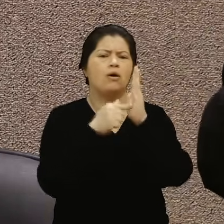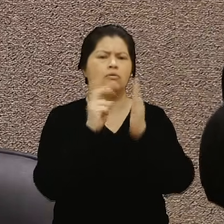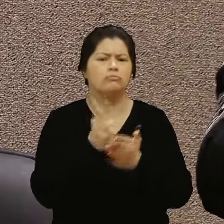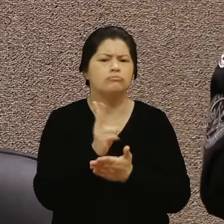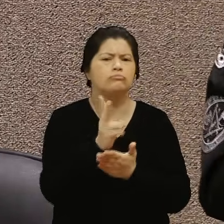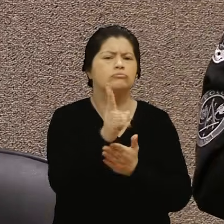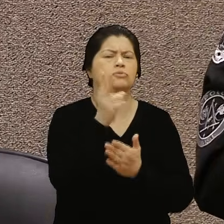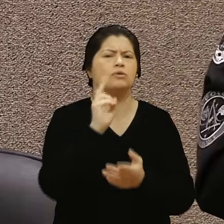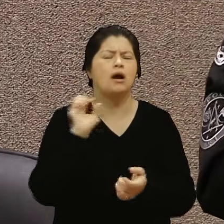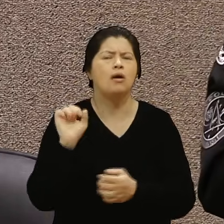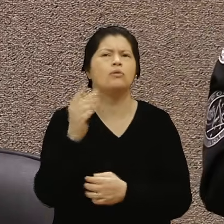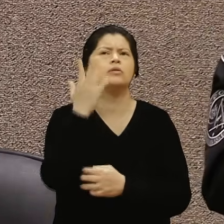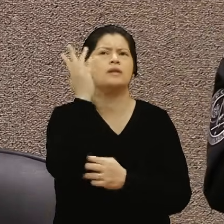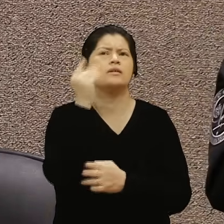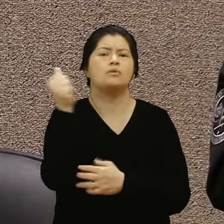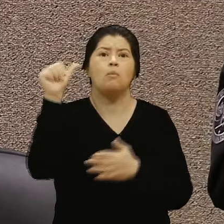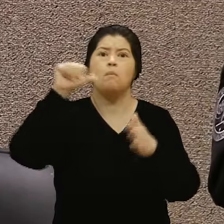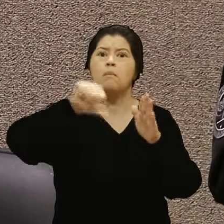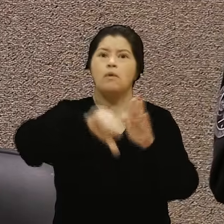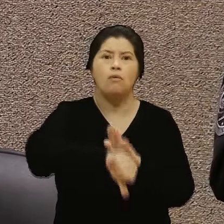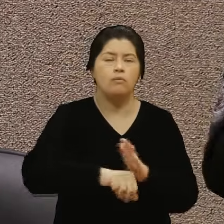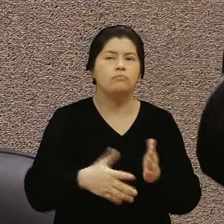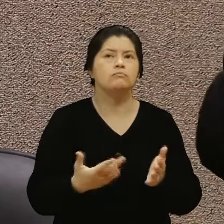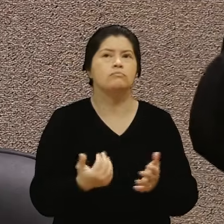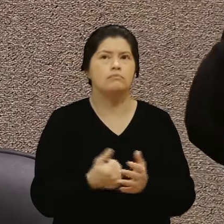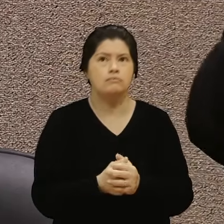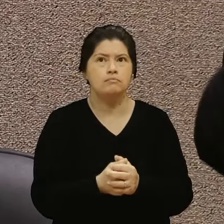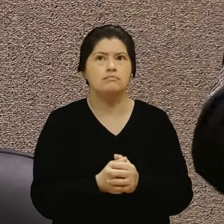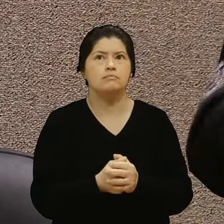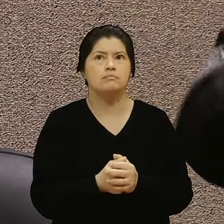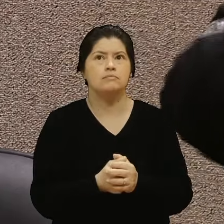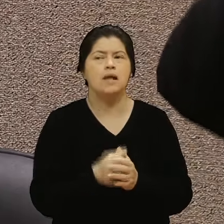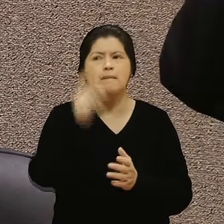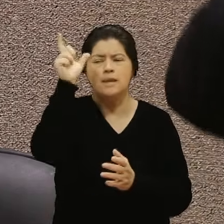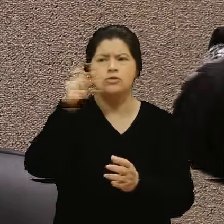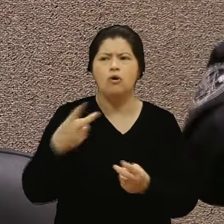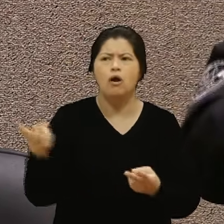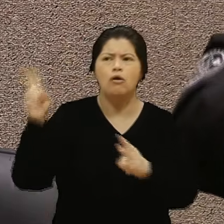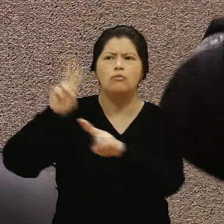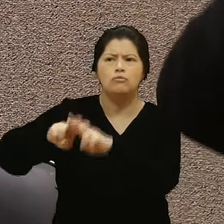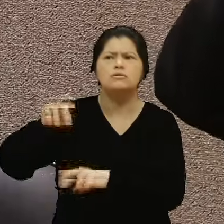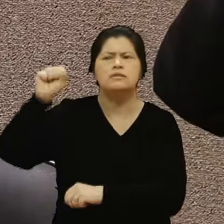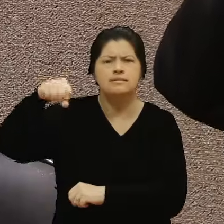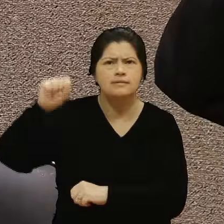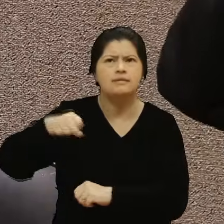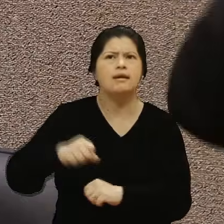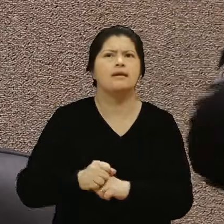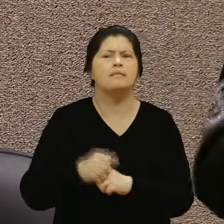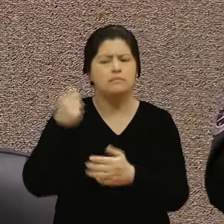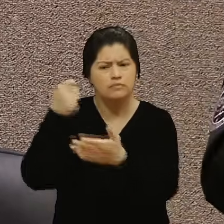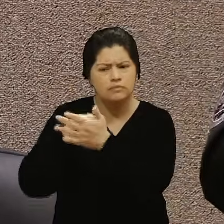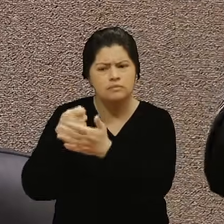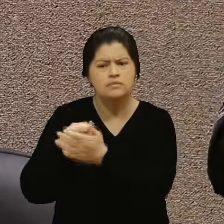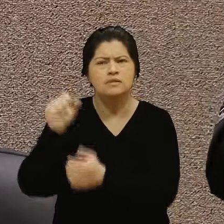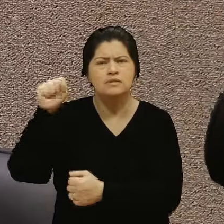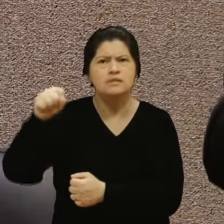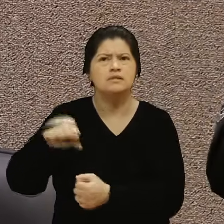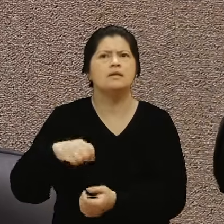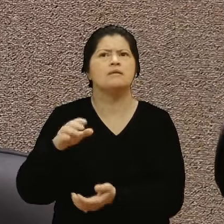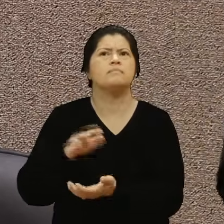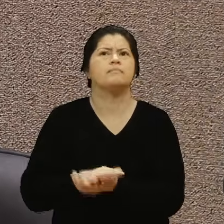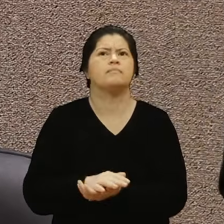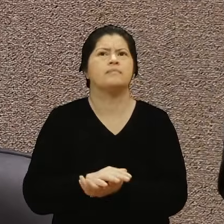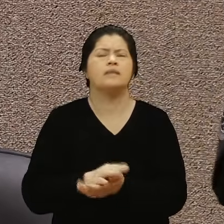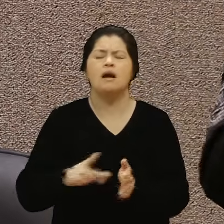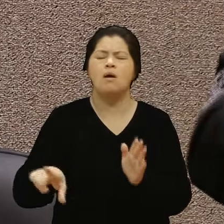que acontece o pior, né? O cara tem que ficar na cadeia, sim, e tem que pagar, sim, pelo tempo que a